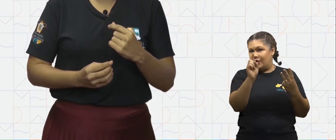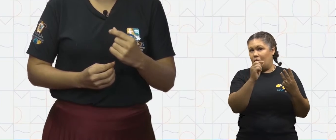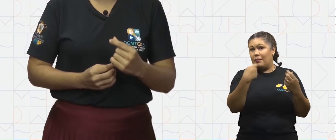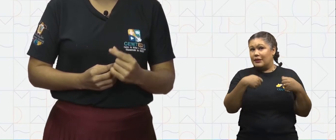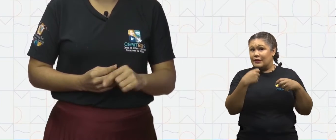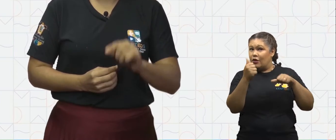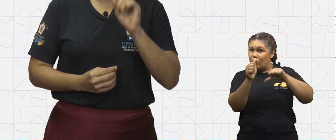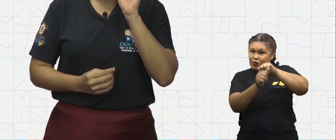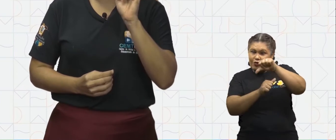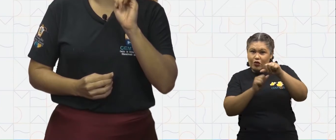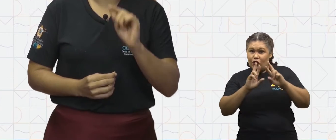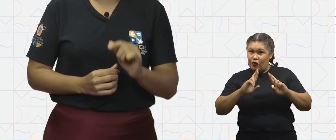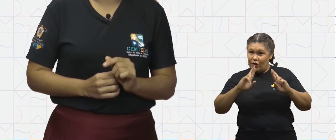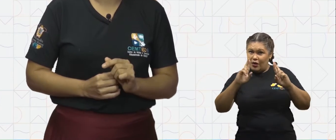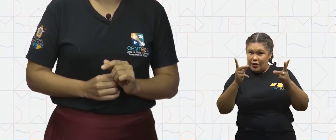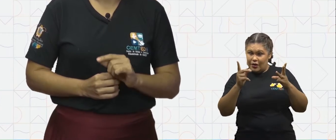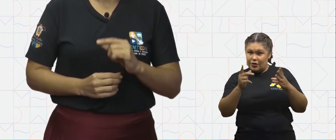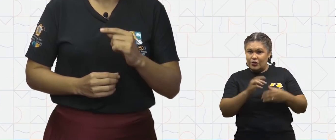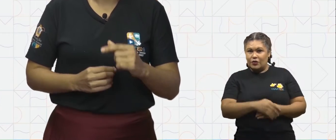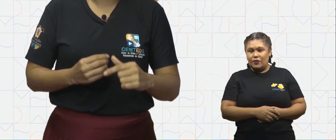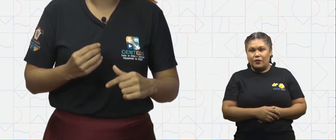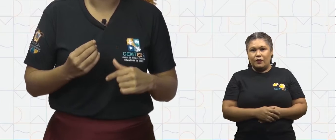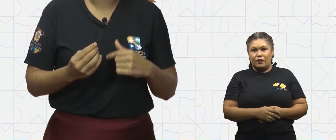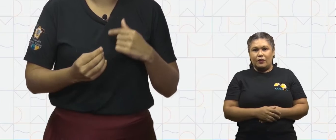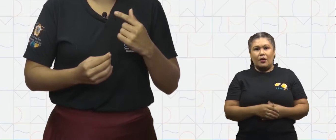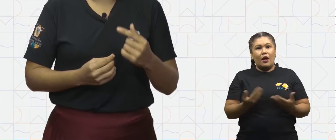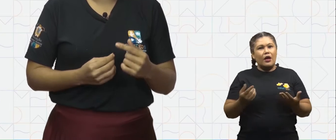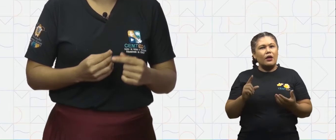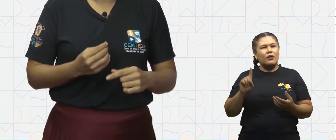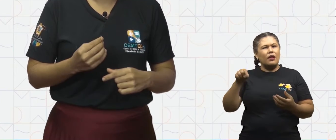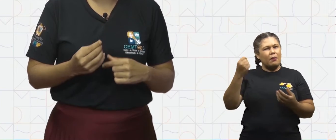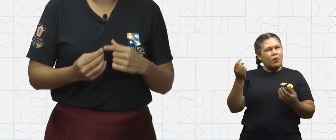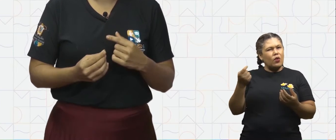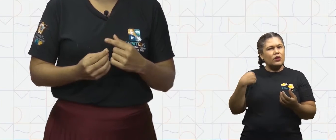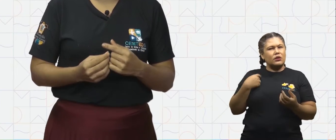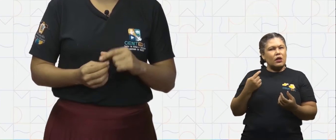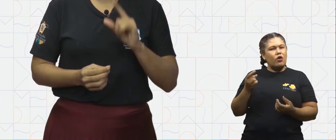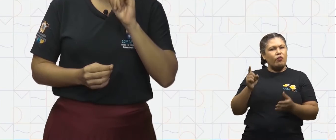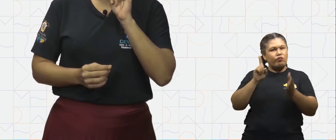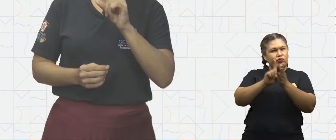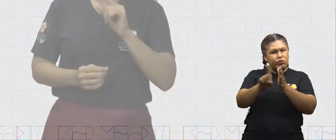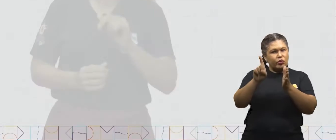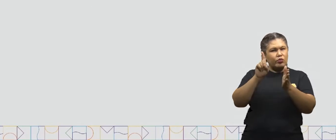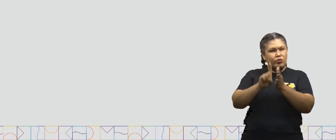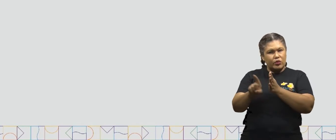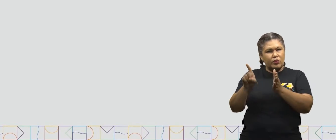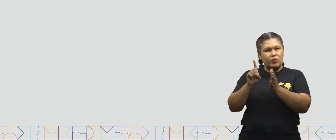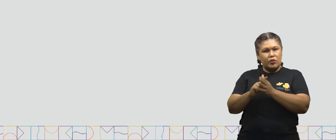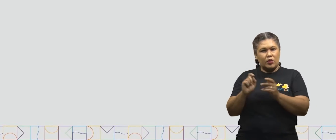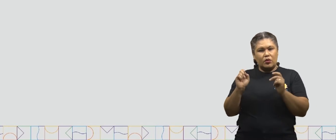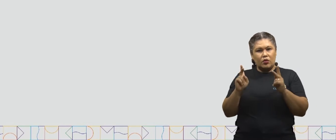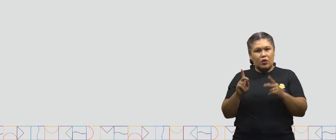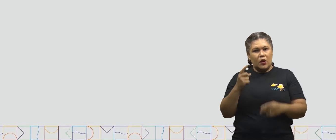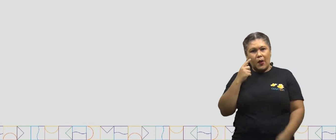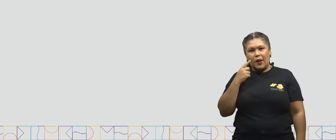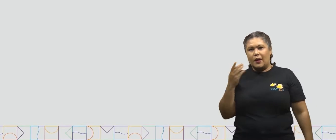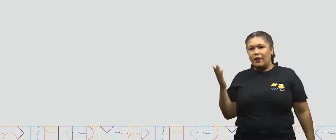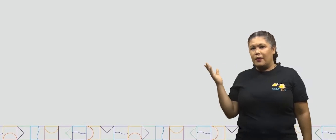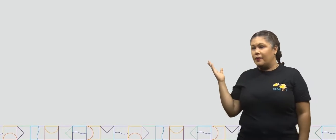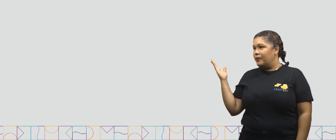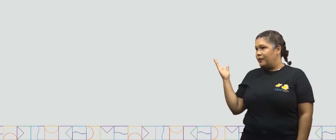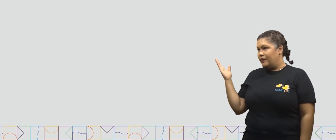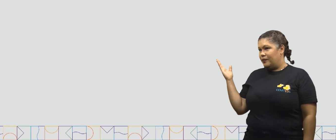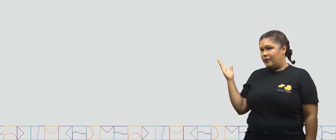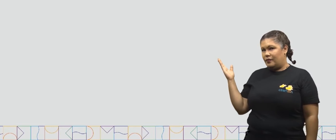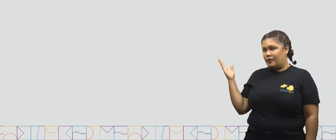que formarmos esses números, vou lançando outros comandos para você. Nesse